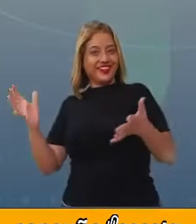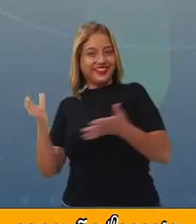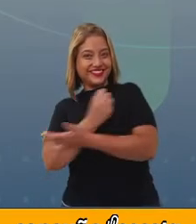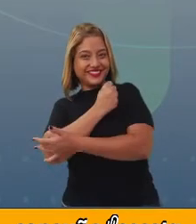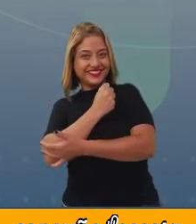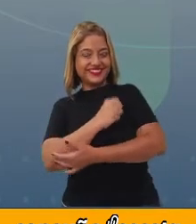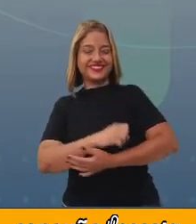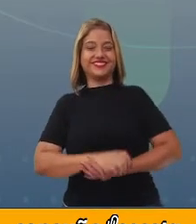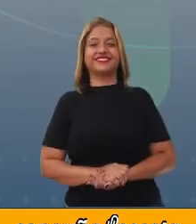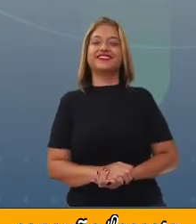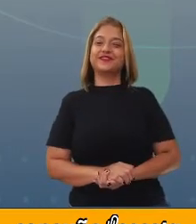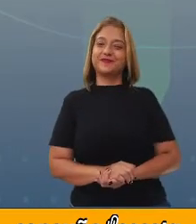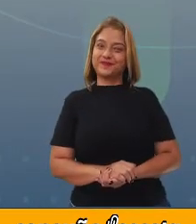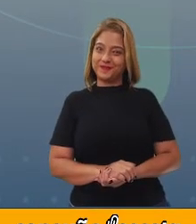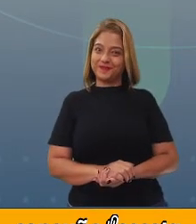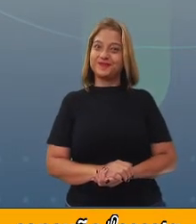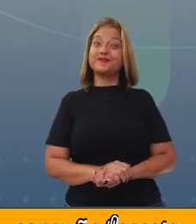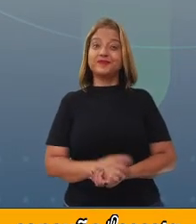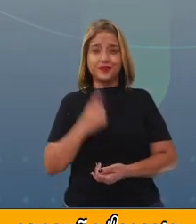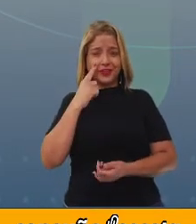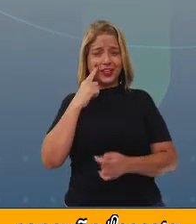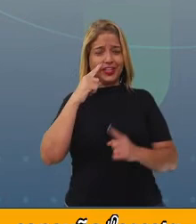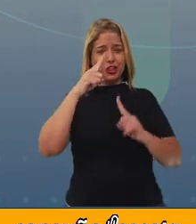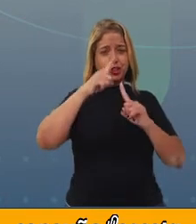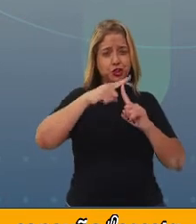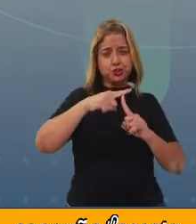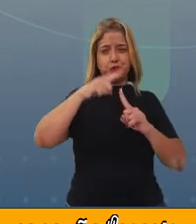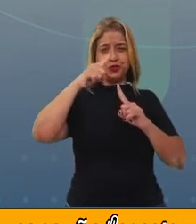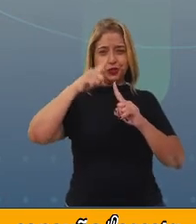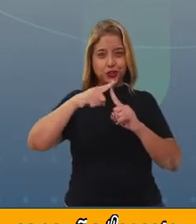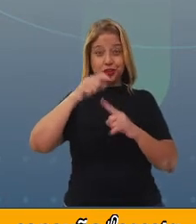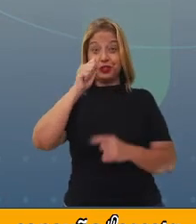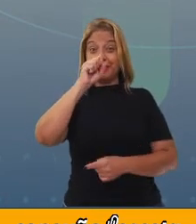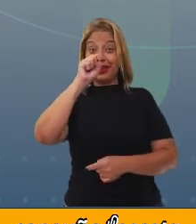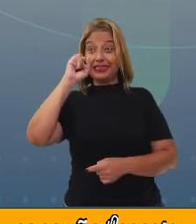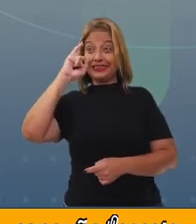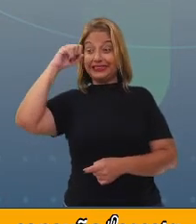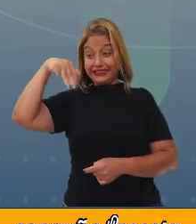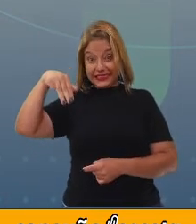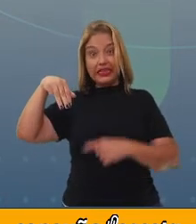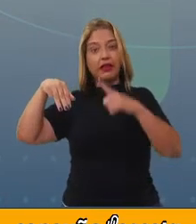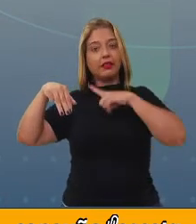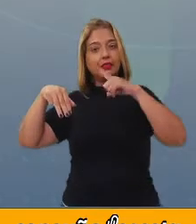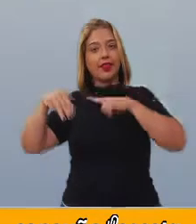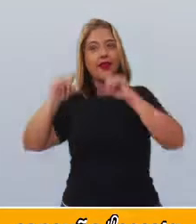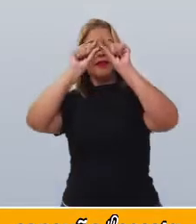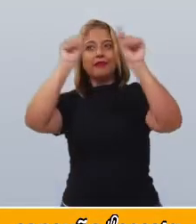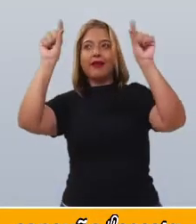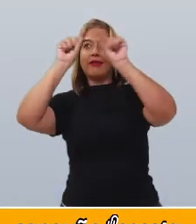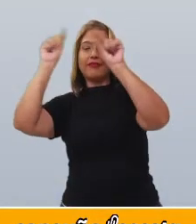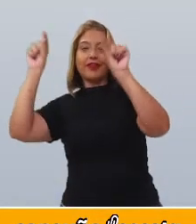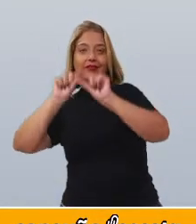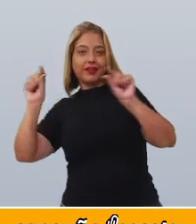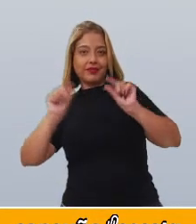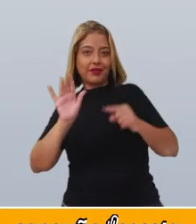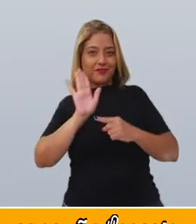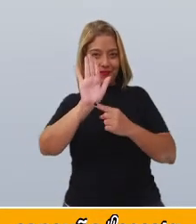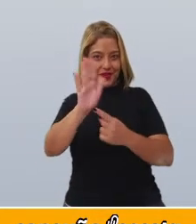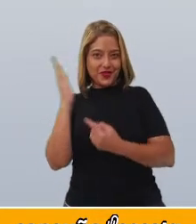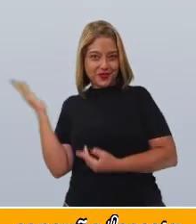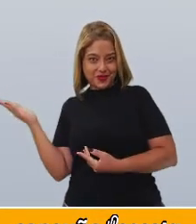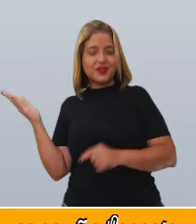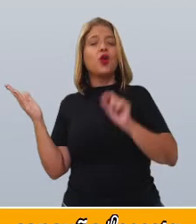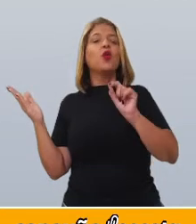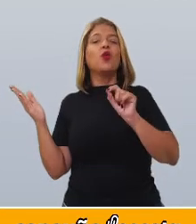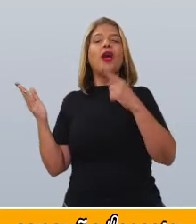Vejam só quanto tipo assim nós vimos aqui nessa tirinha. Então, o que provoca o humor